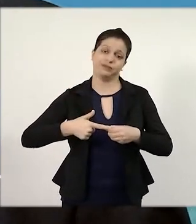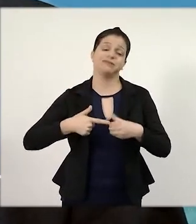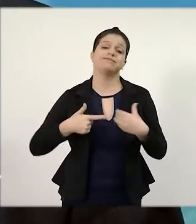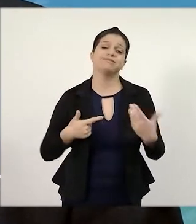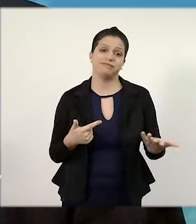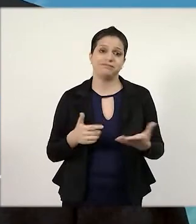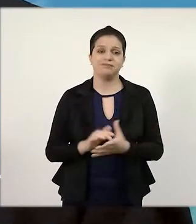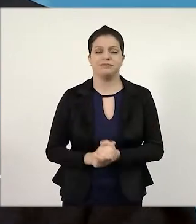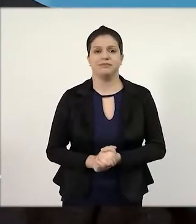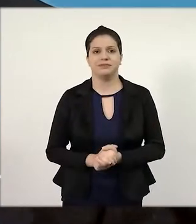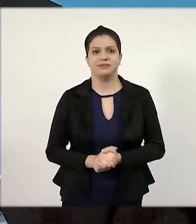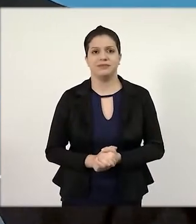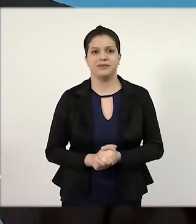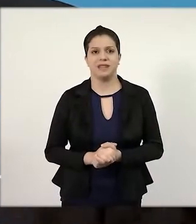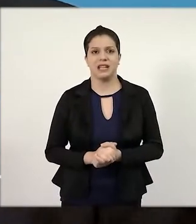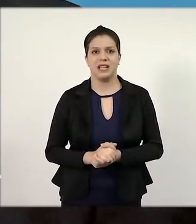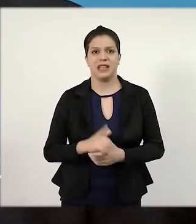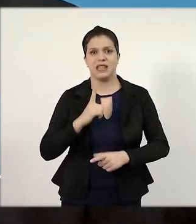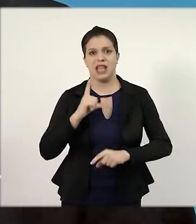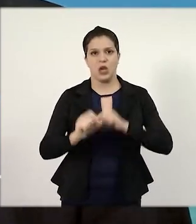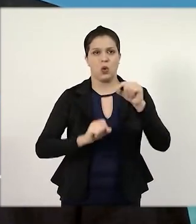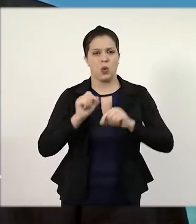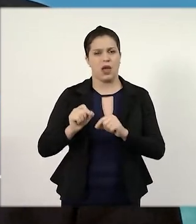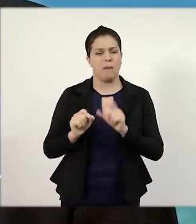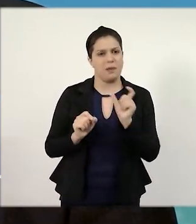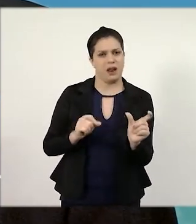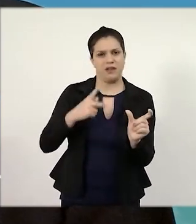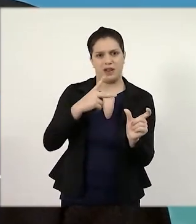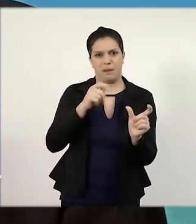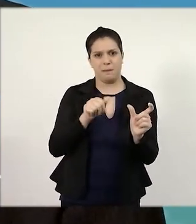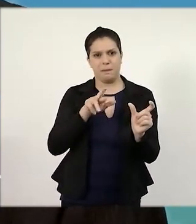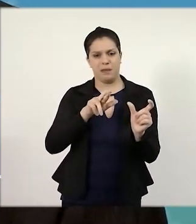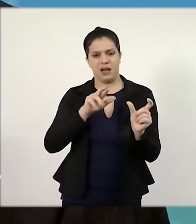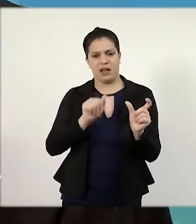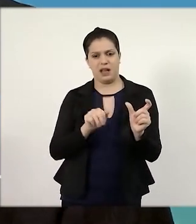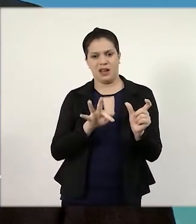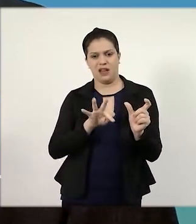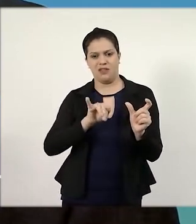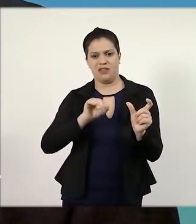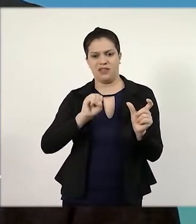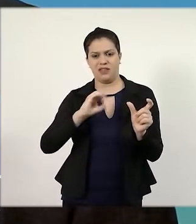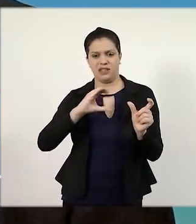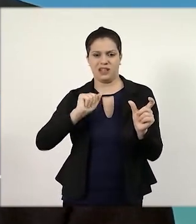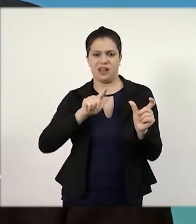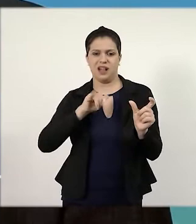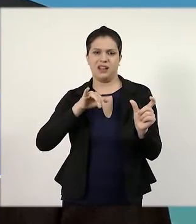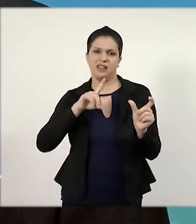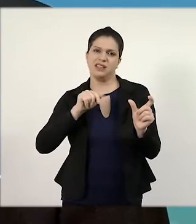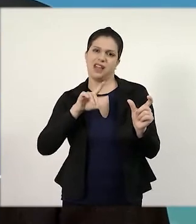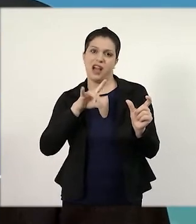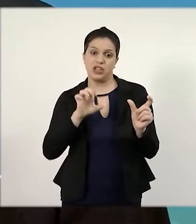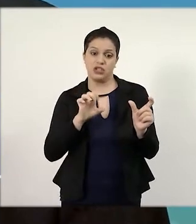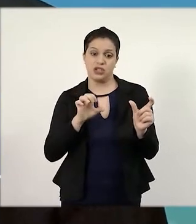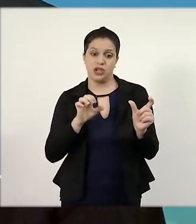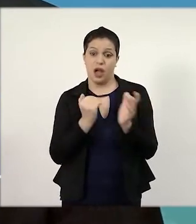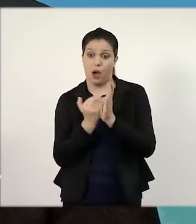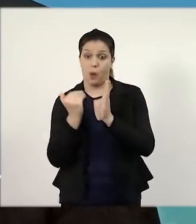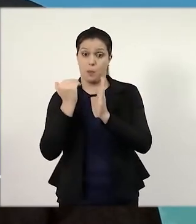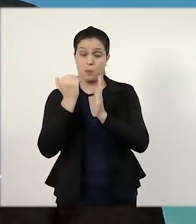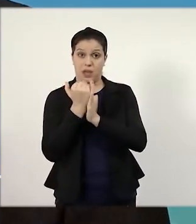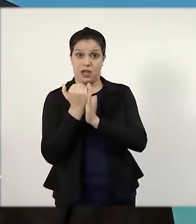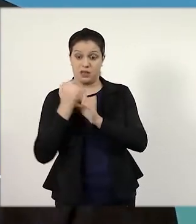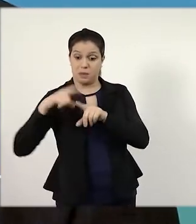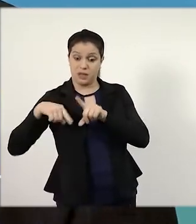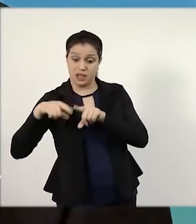flex, 90% é a gasolina. Então criou-se, isso a gente chama de parafiscalidade, aumenta o tributo num